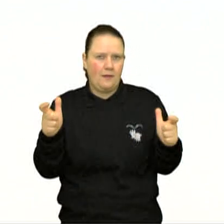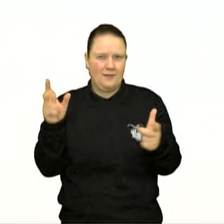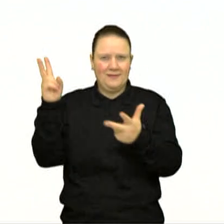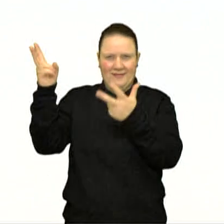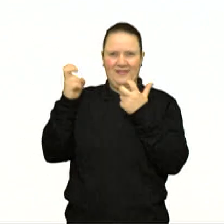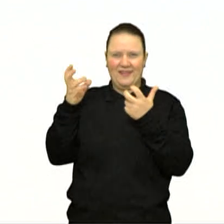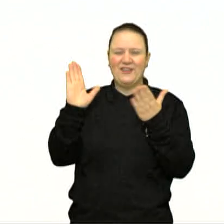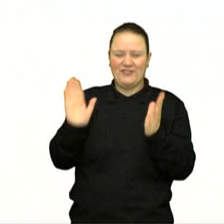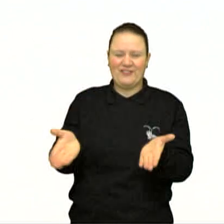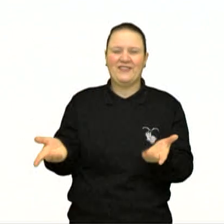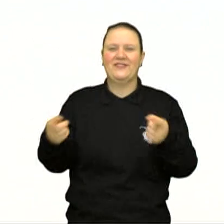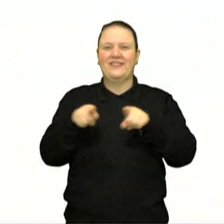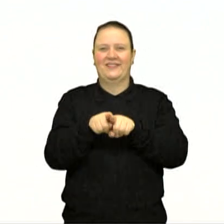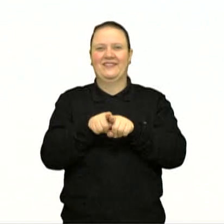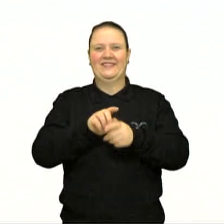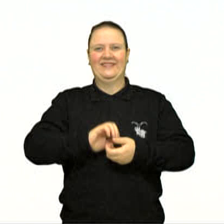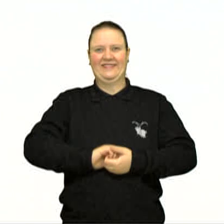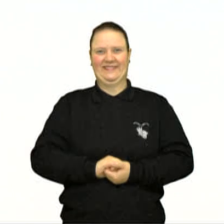volta.